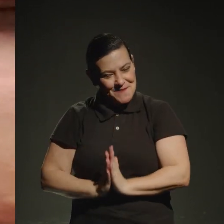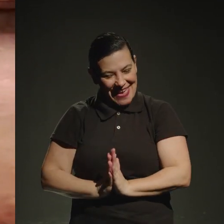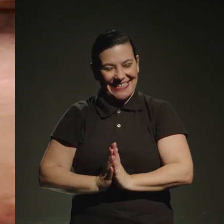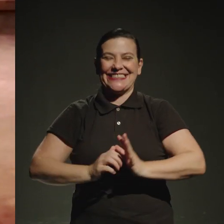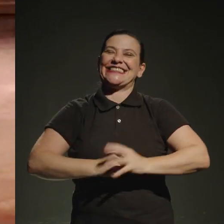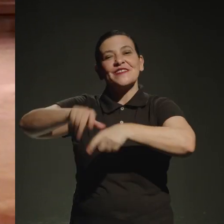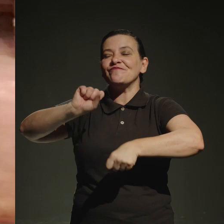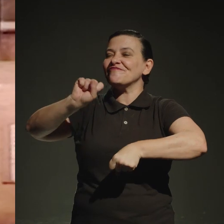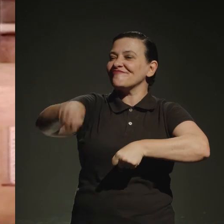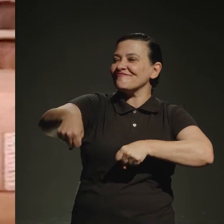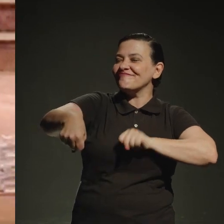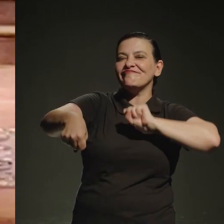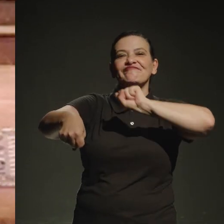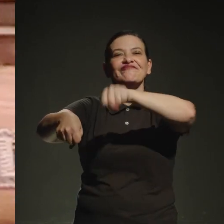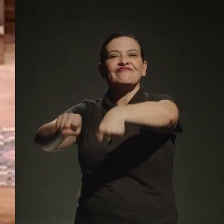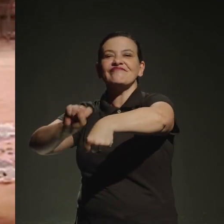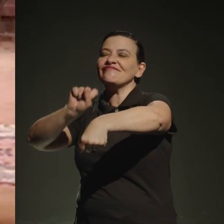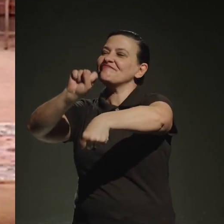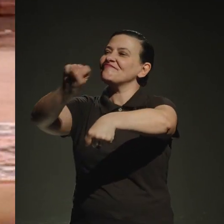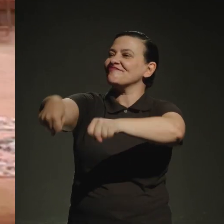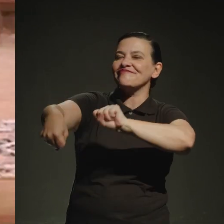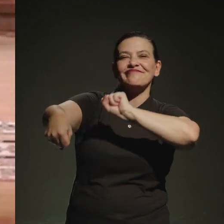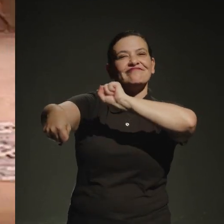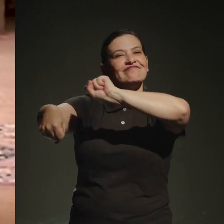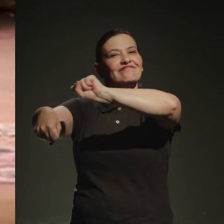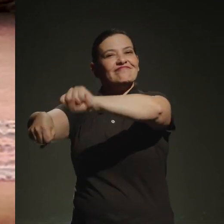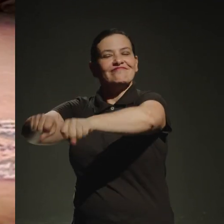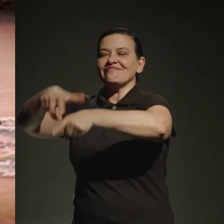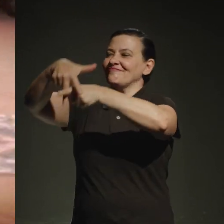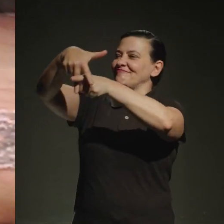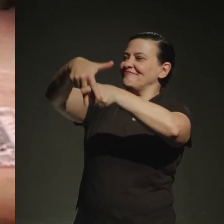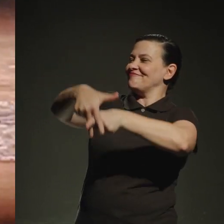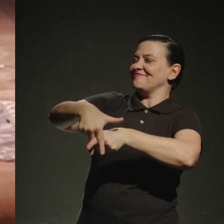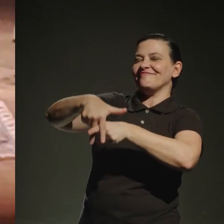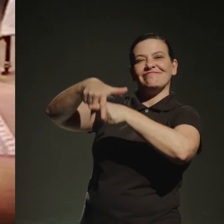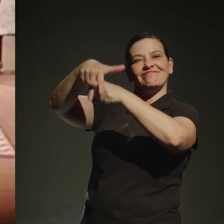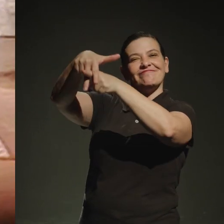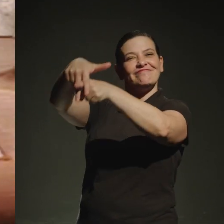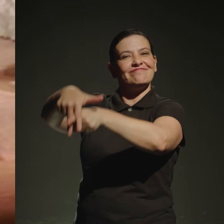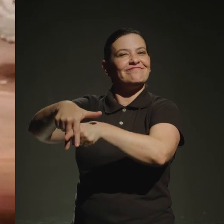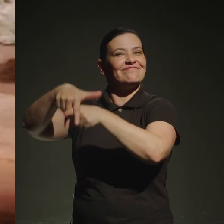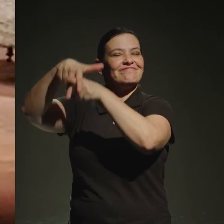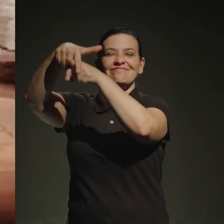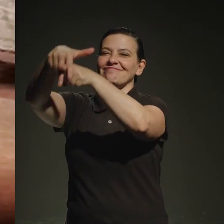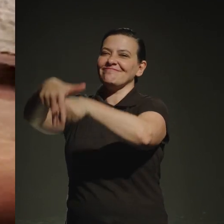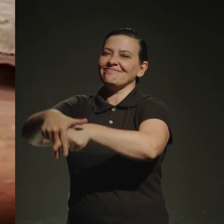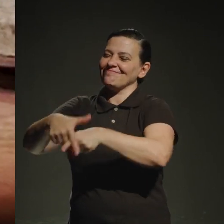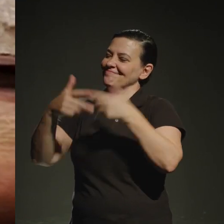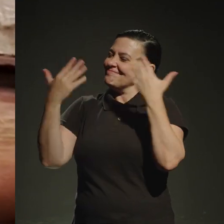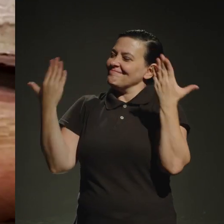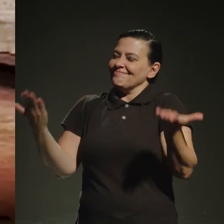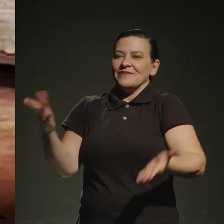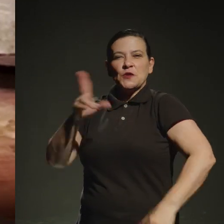meu impetuoso corcel. Vamos lá enfrentar gigantes tenebrosos. Vamos lá desencantar brancas donzelas